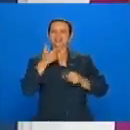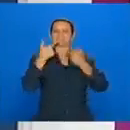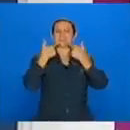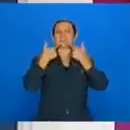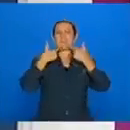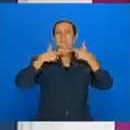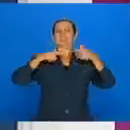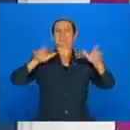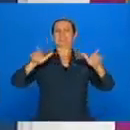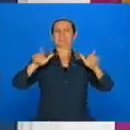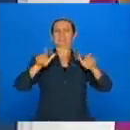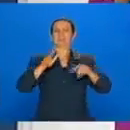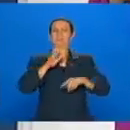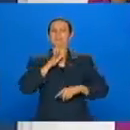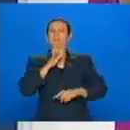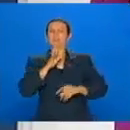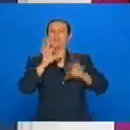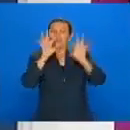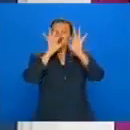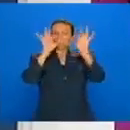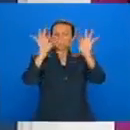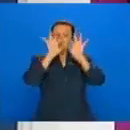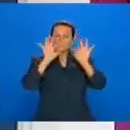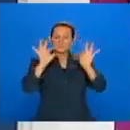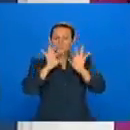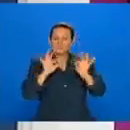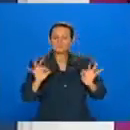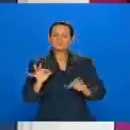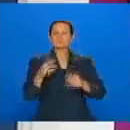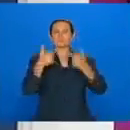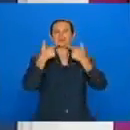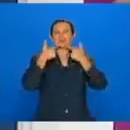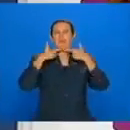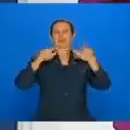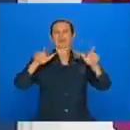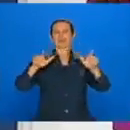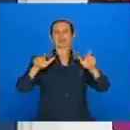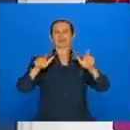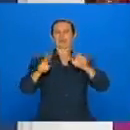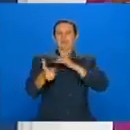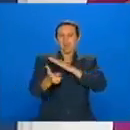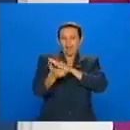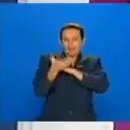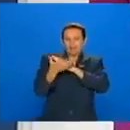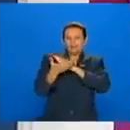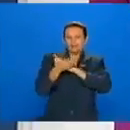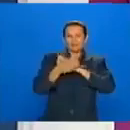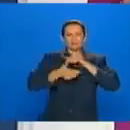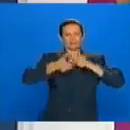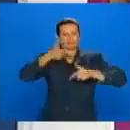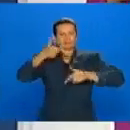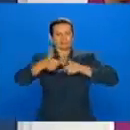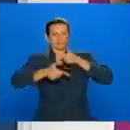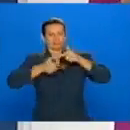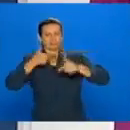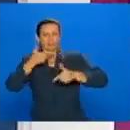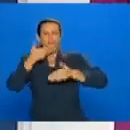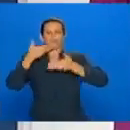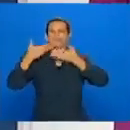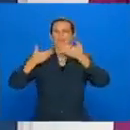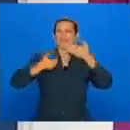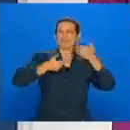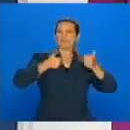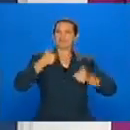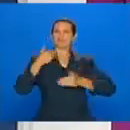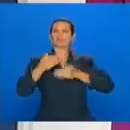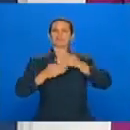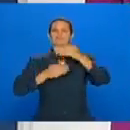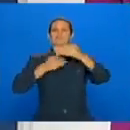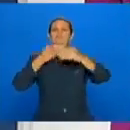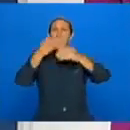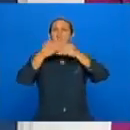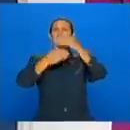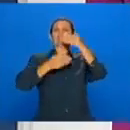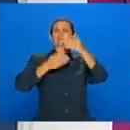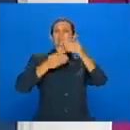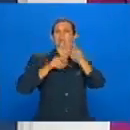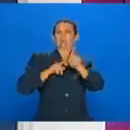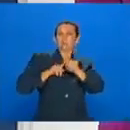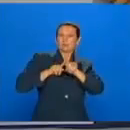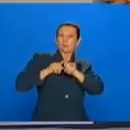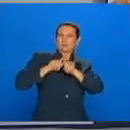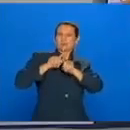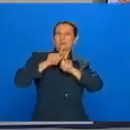um aliado, uma ferramenta de trabalho, e se tem, então, também a partir disso, um grande